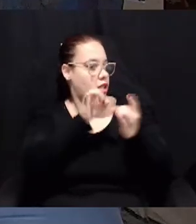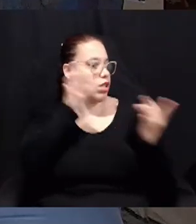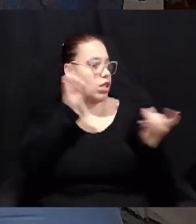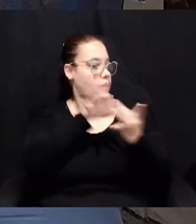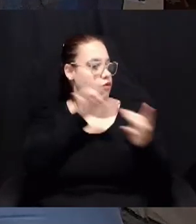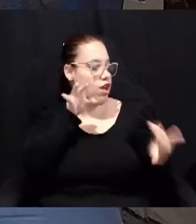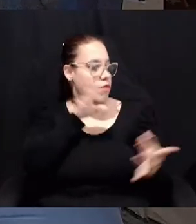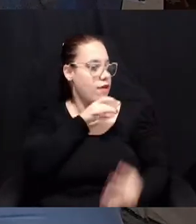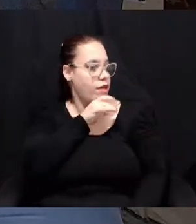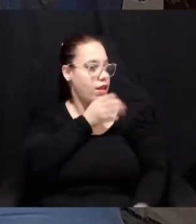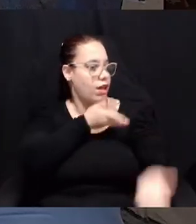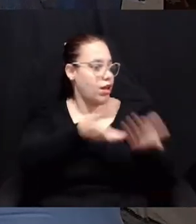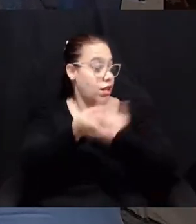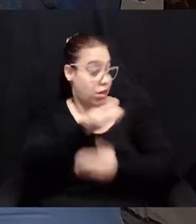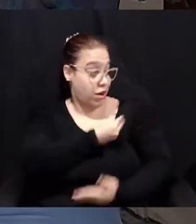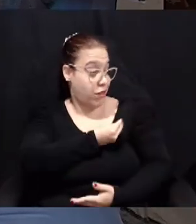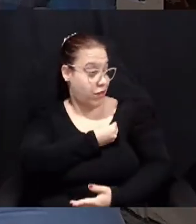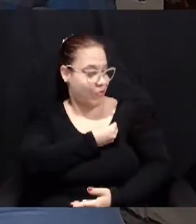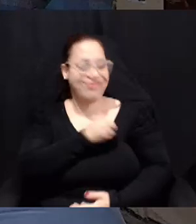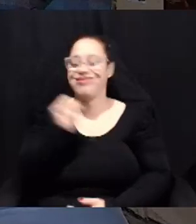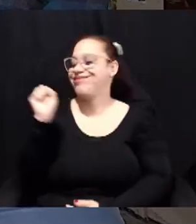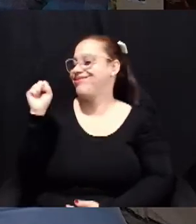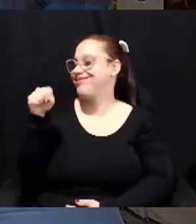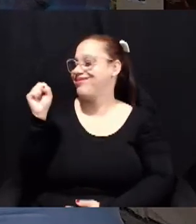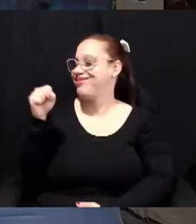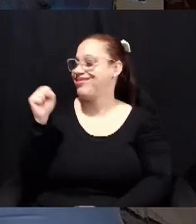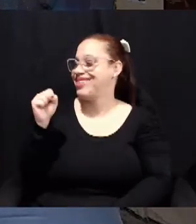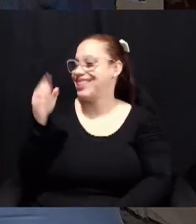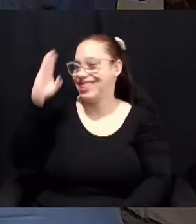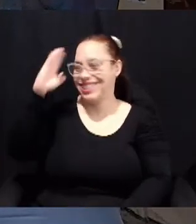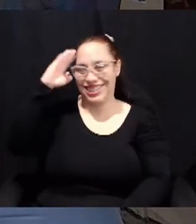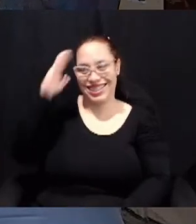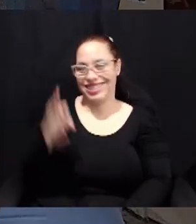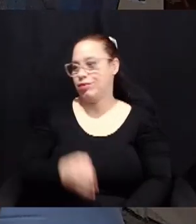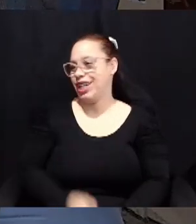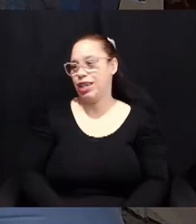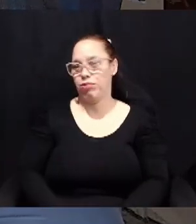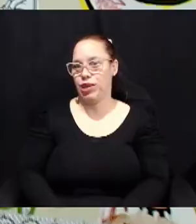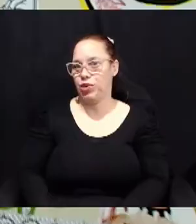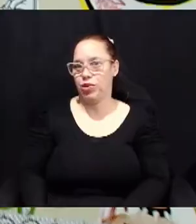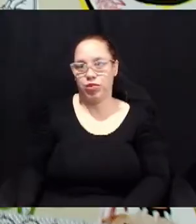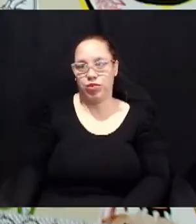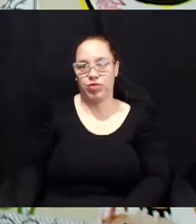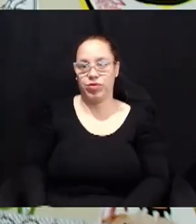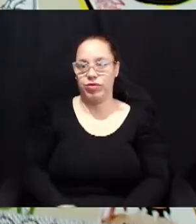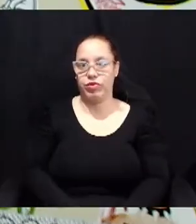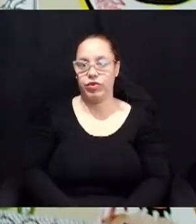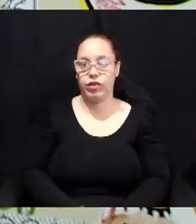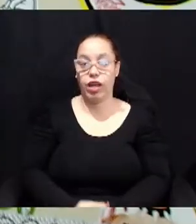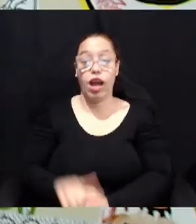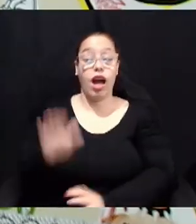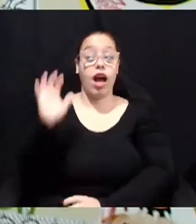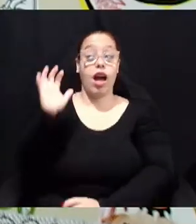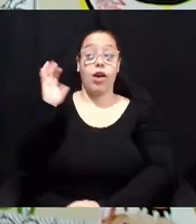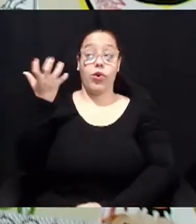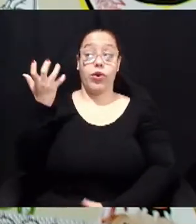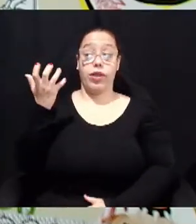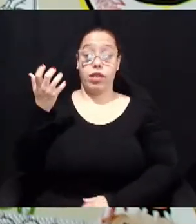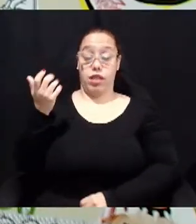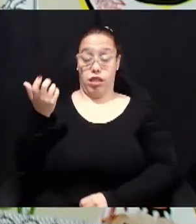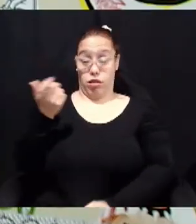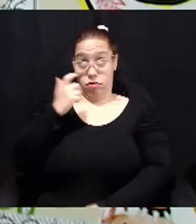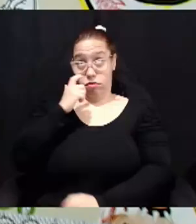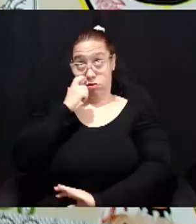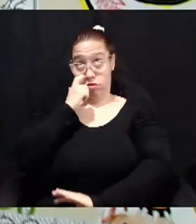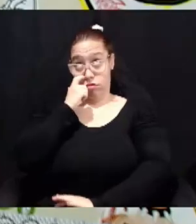troca viva? Bastante, e essa é a principal parte. Que acontece que até tanto pelos